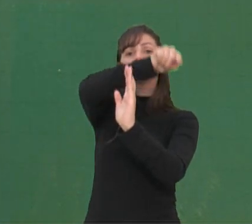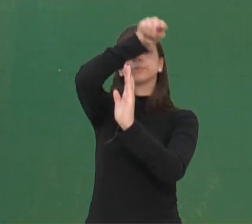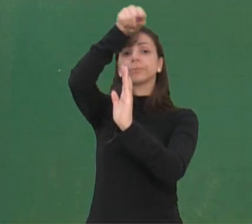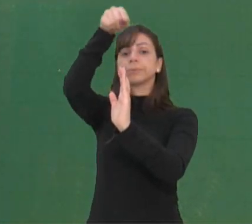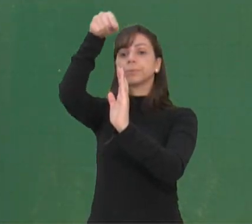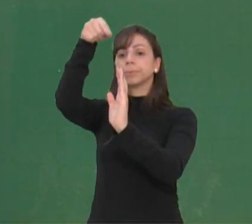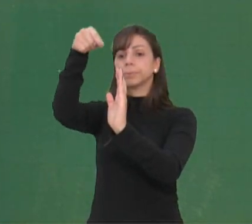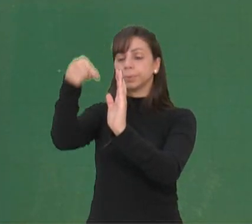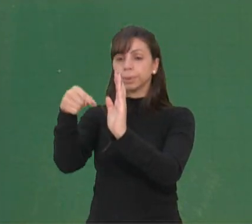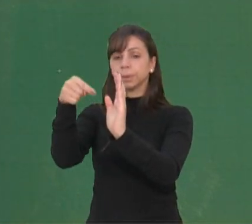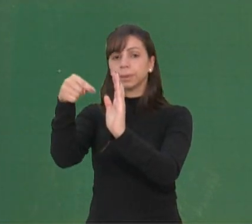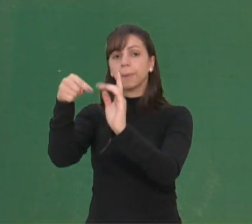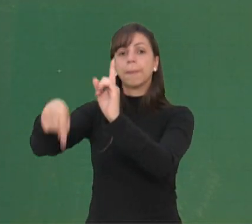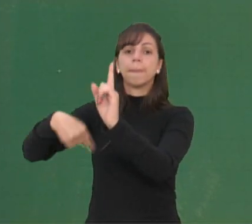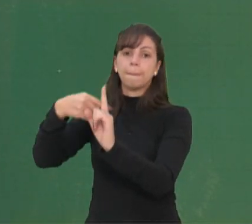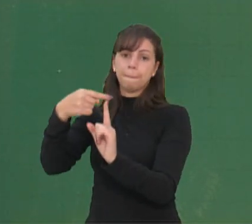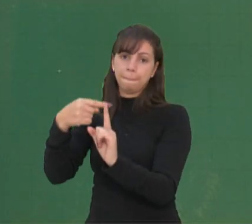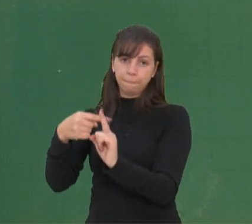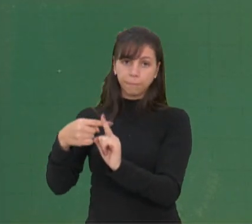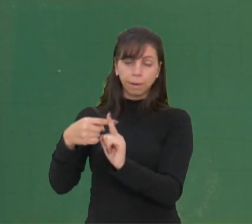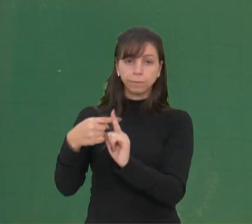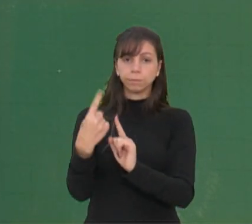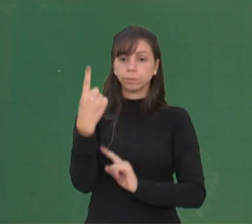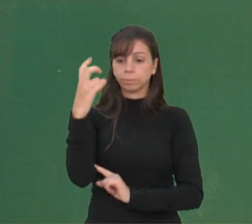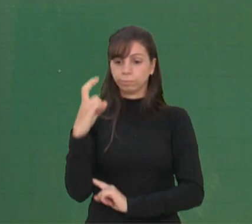vai virar mais 1/2.